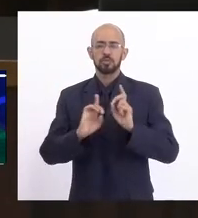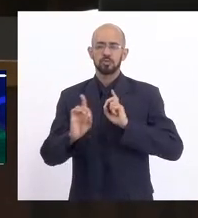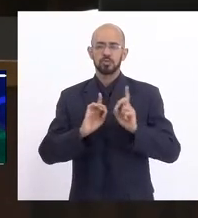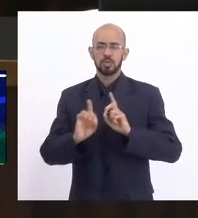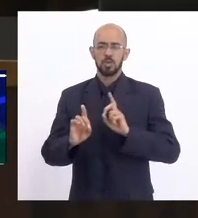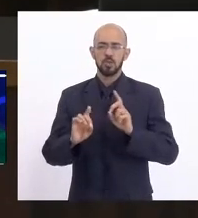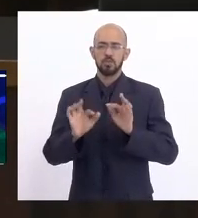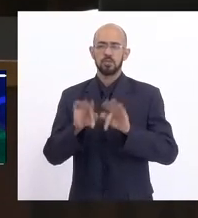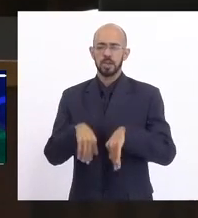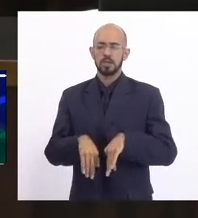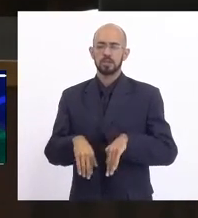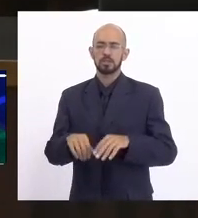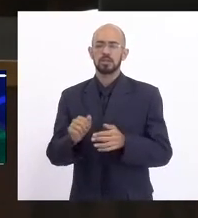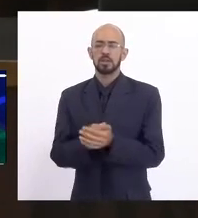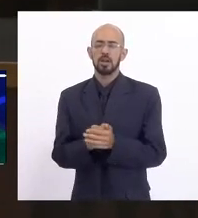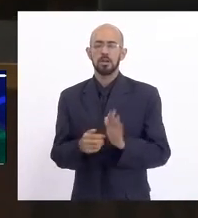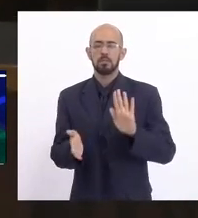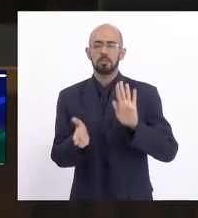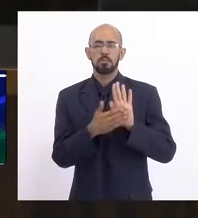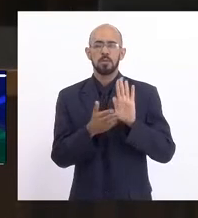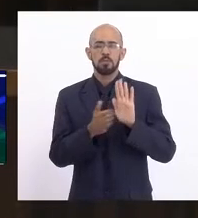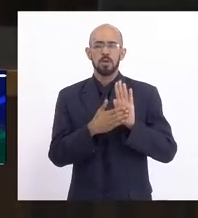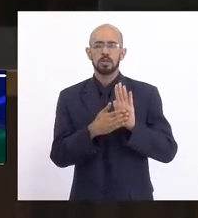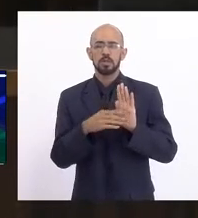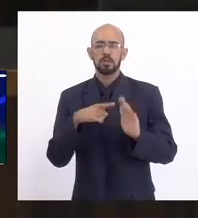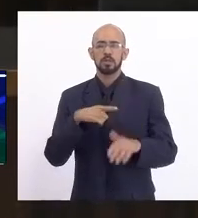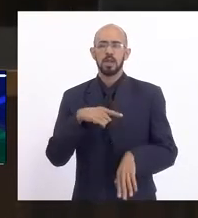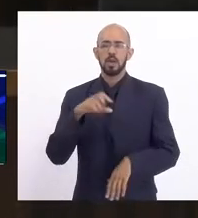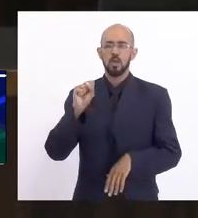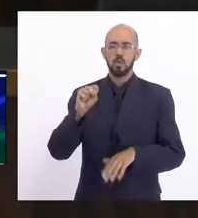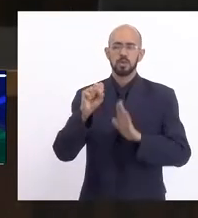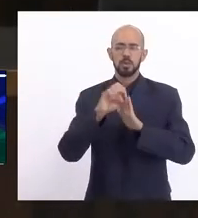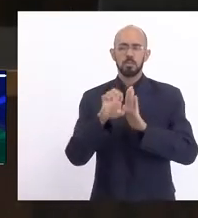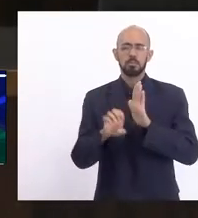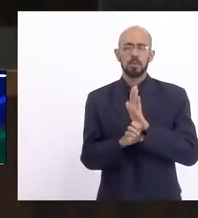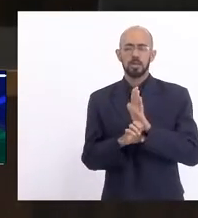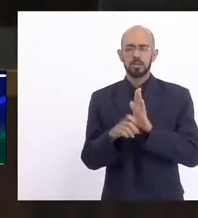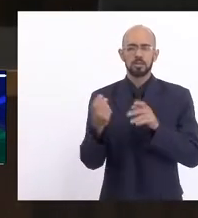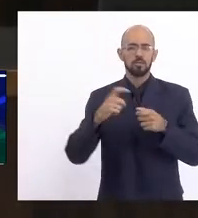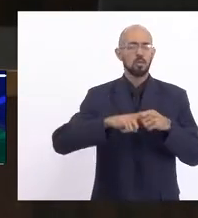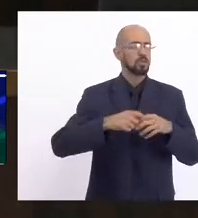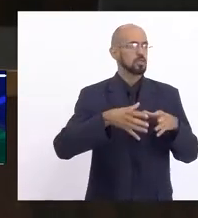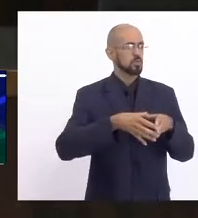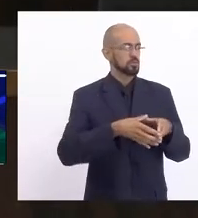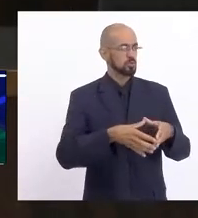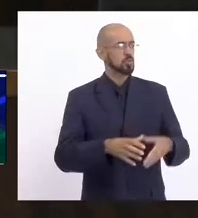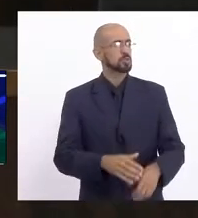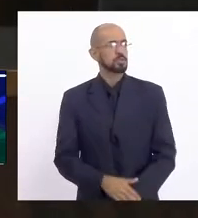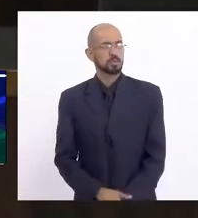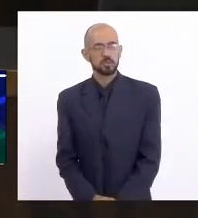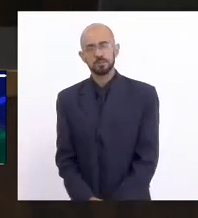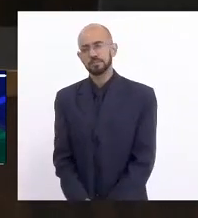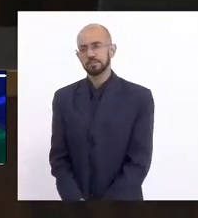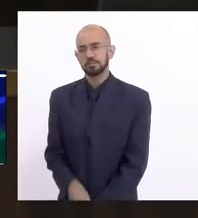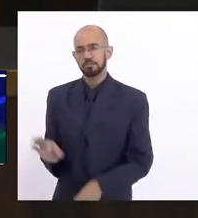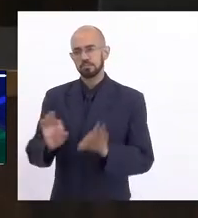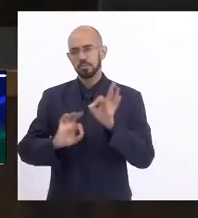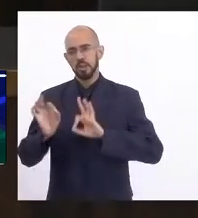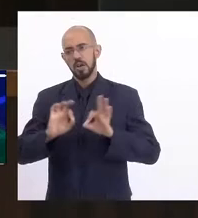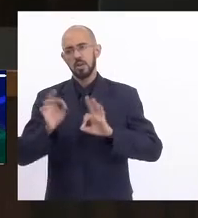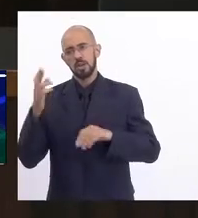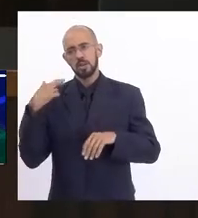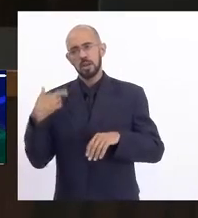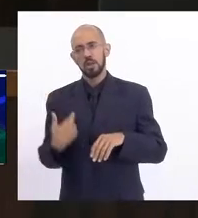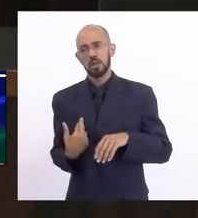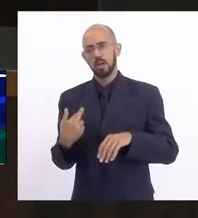a discussão, a presente proposta recebeu 8 emendas e retorna às comissões. Pela ordem breve,